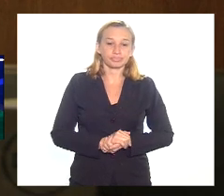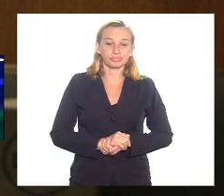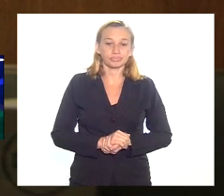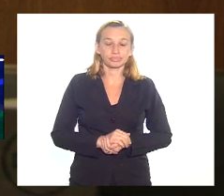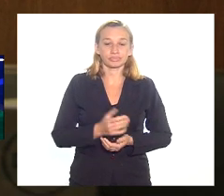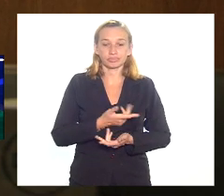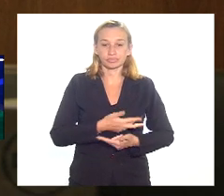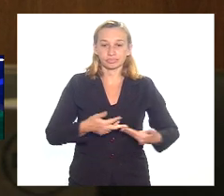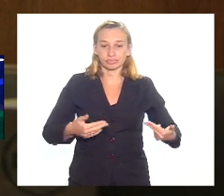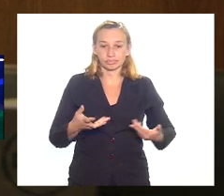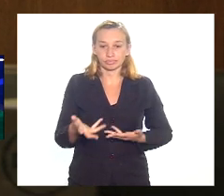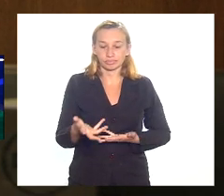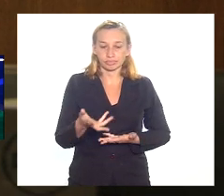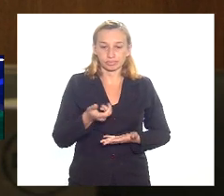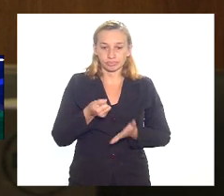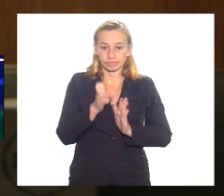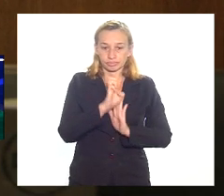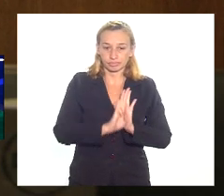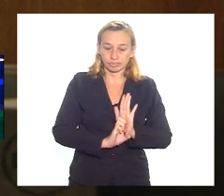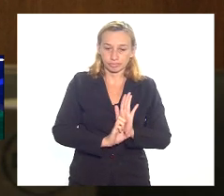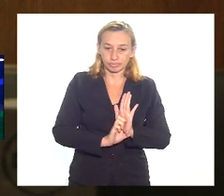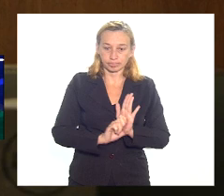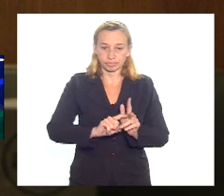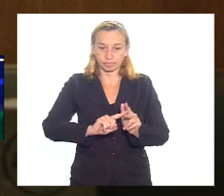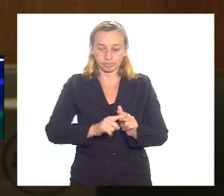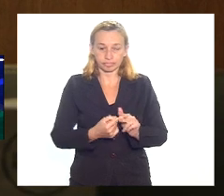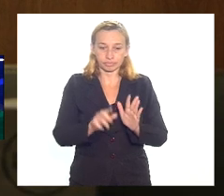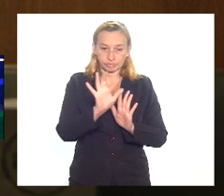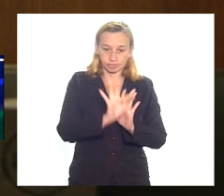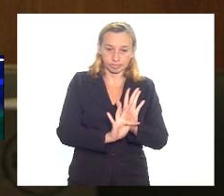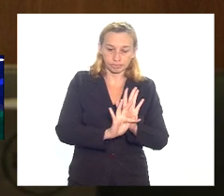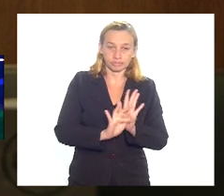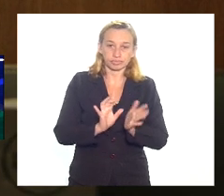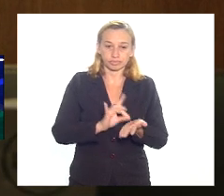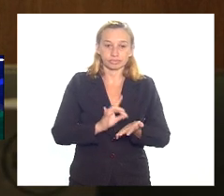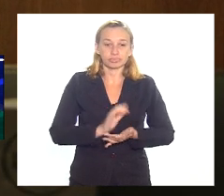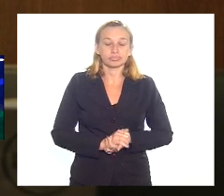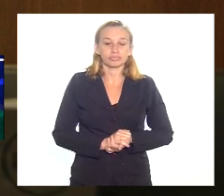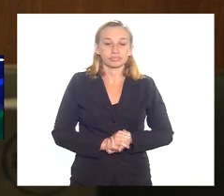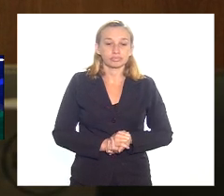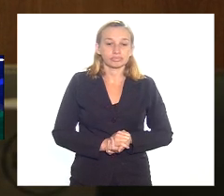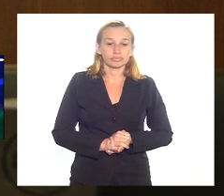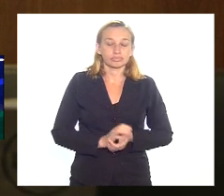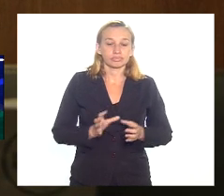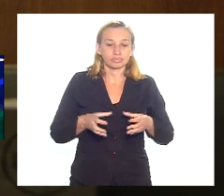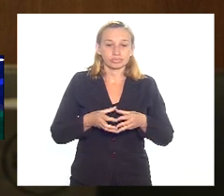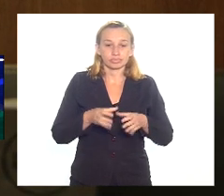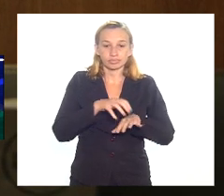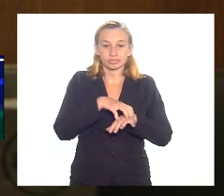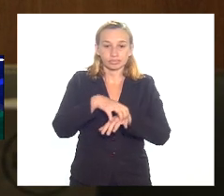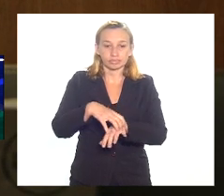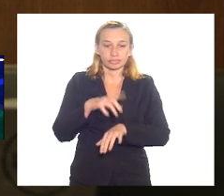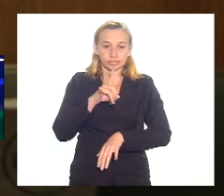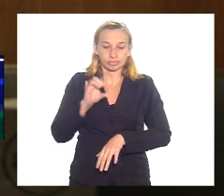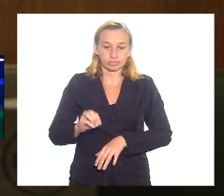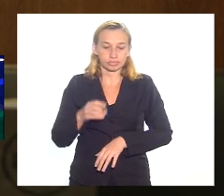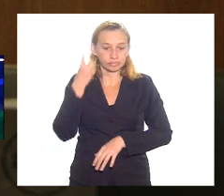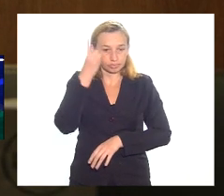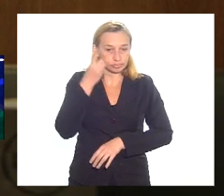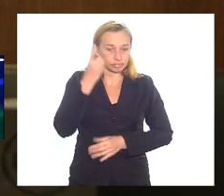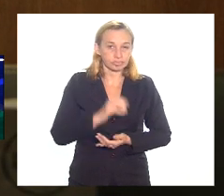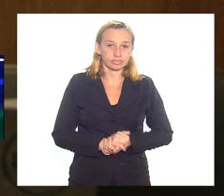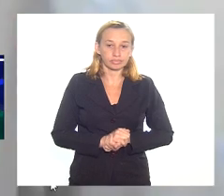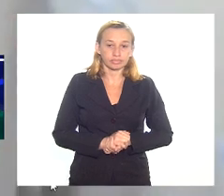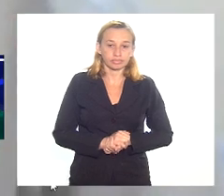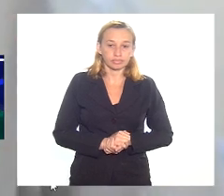recebeu tantas emendas e modificou o texto que tenha substitutivo, sim. Então, pela Comissão de Transporte, deputado Dionísio Lins. Parecer,